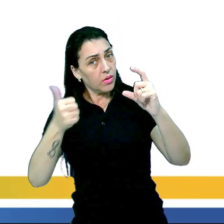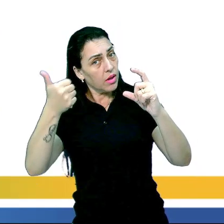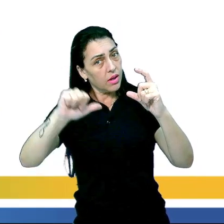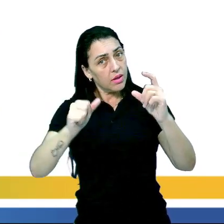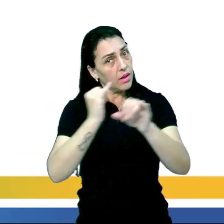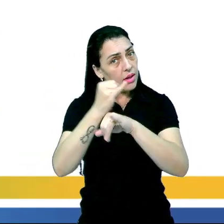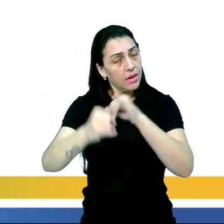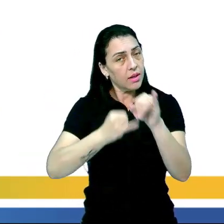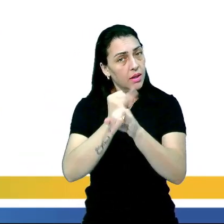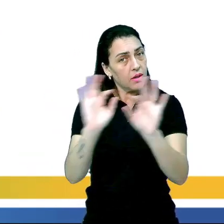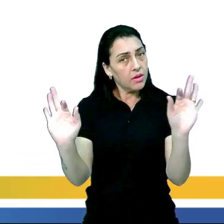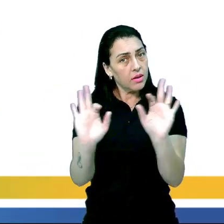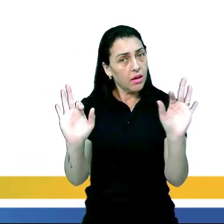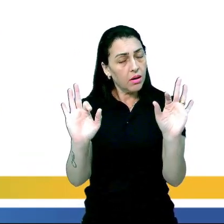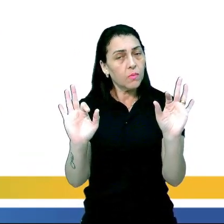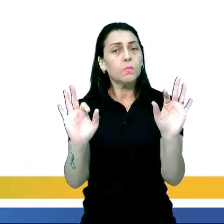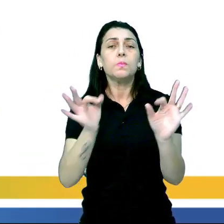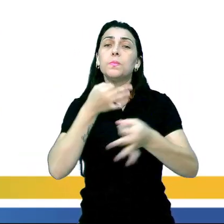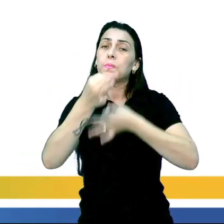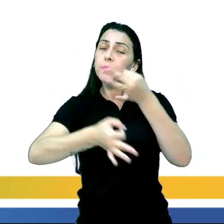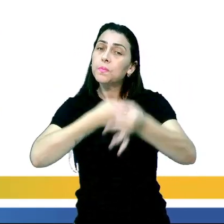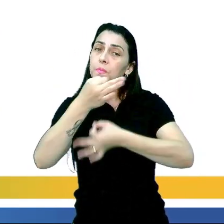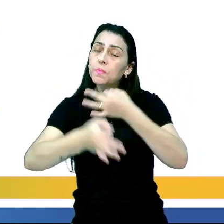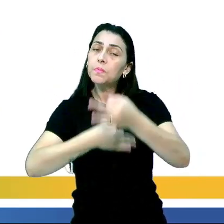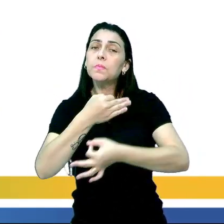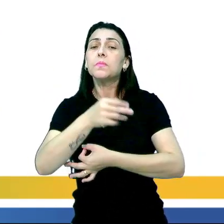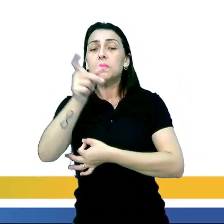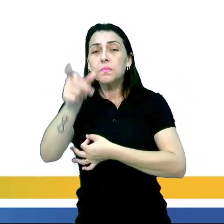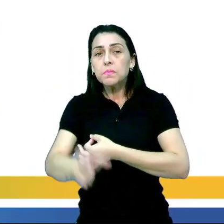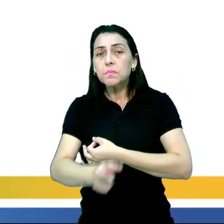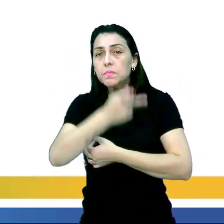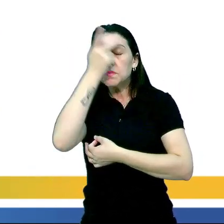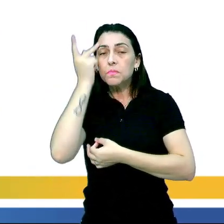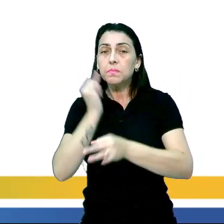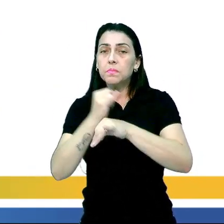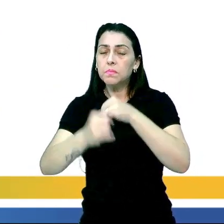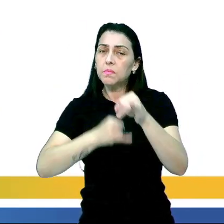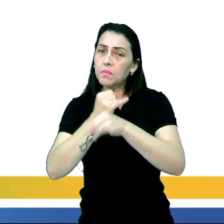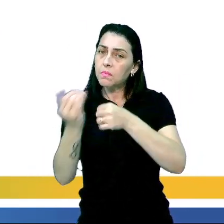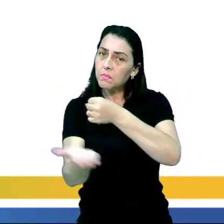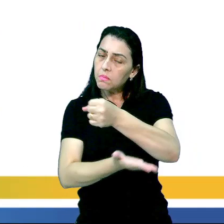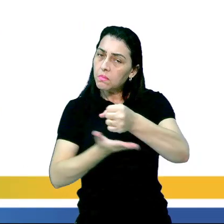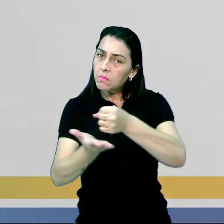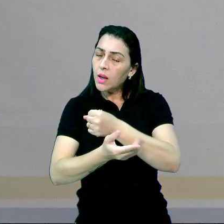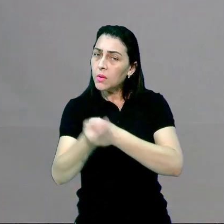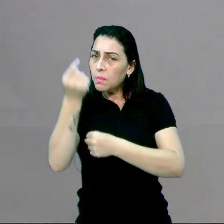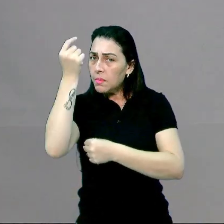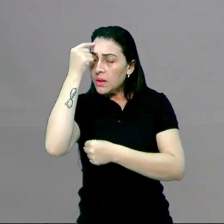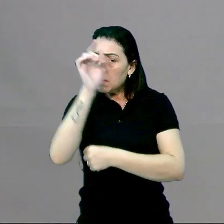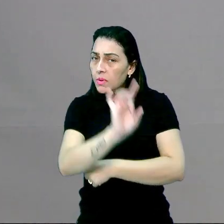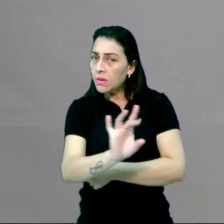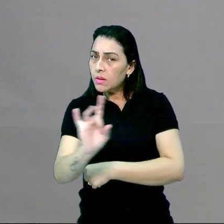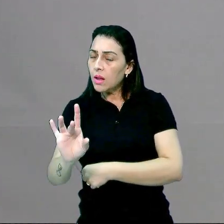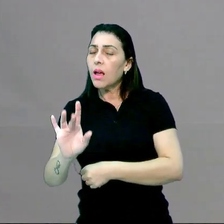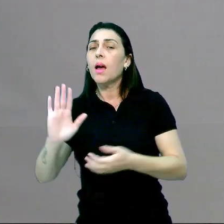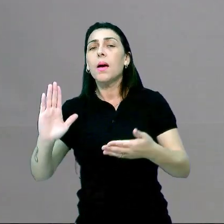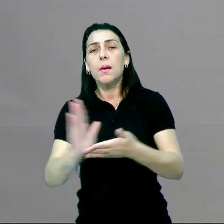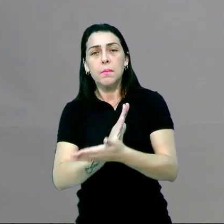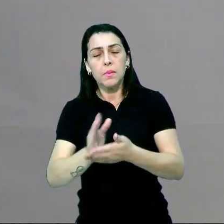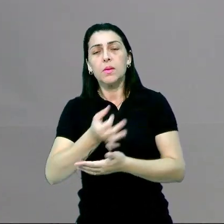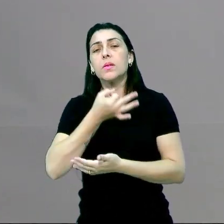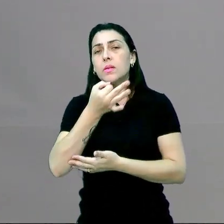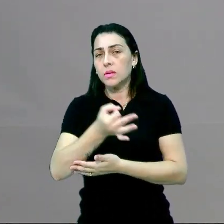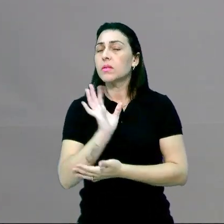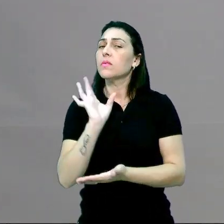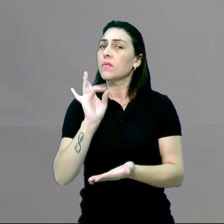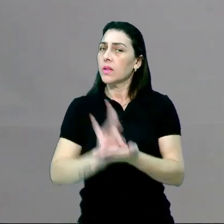analisando a internet. Aí ele diz assim, as opiniões emitidas pelos internautas são baseadas no senso comum? A maioria das opiniões, elas